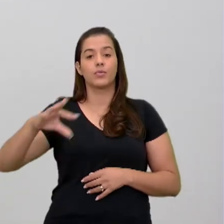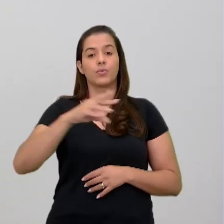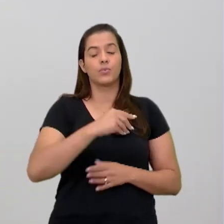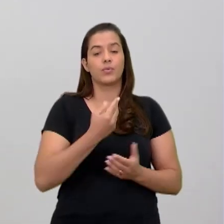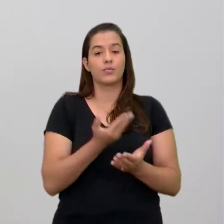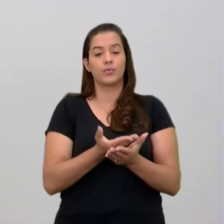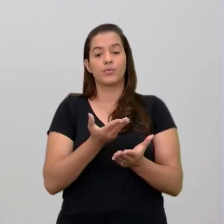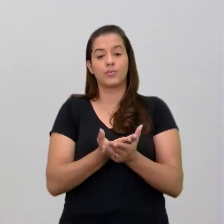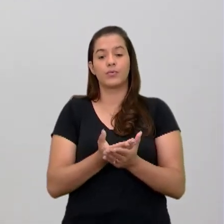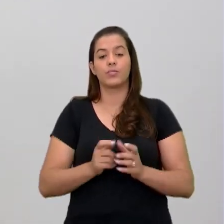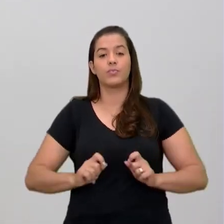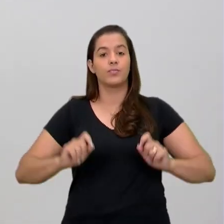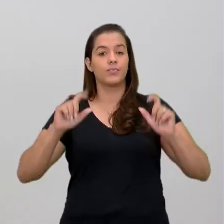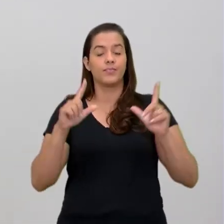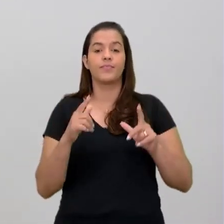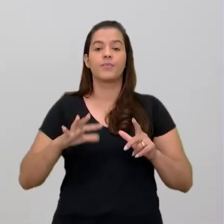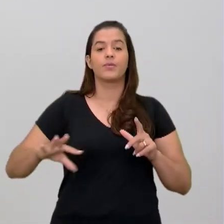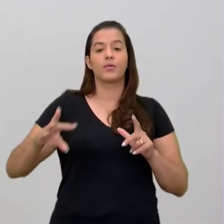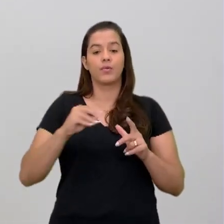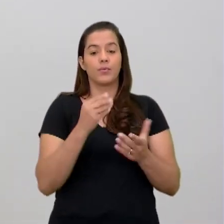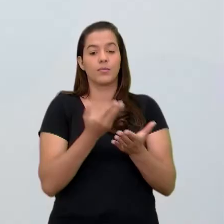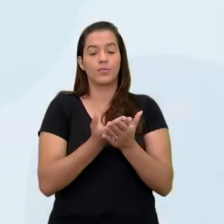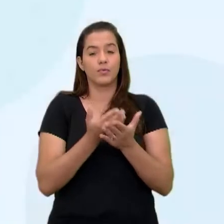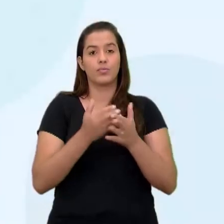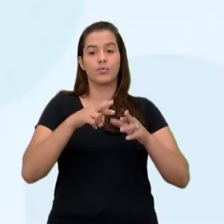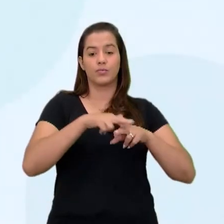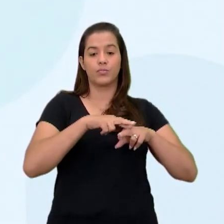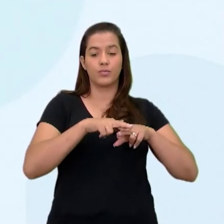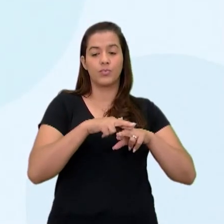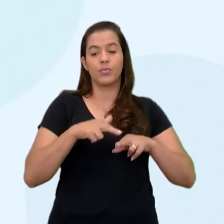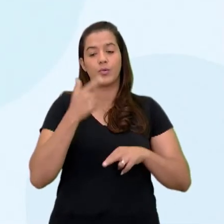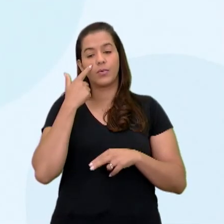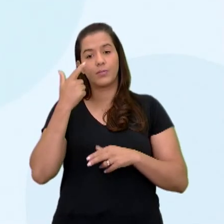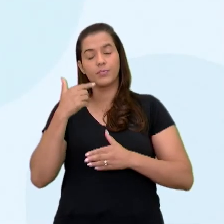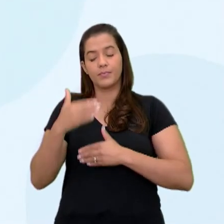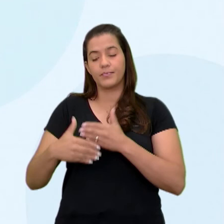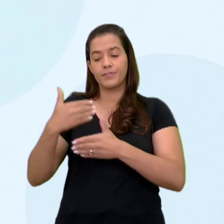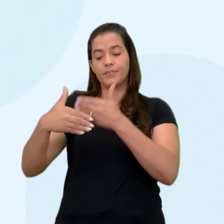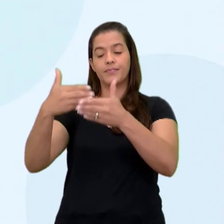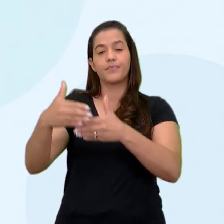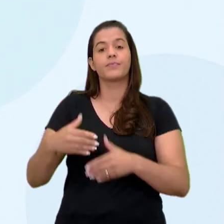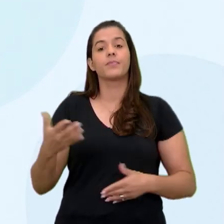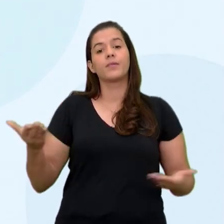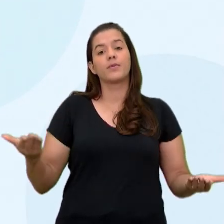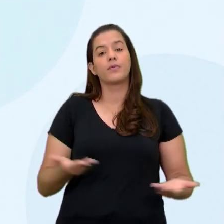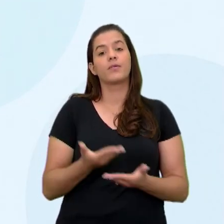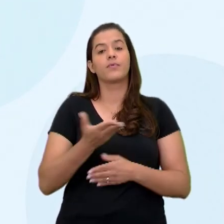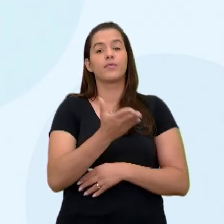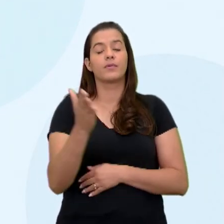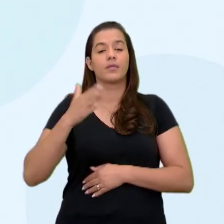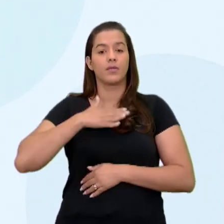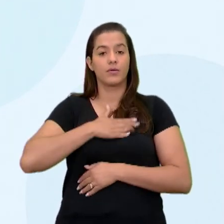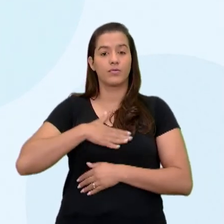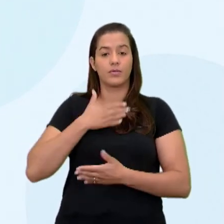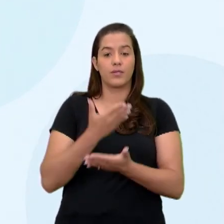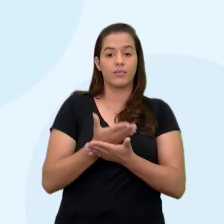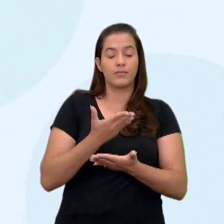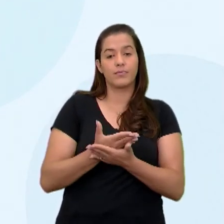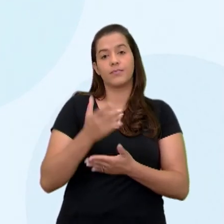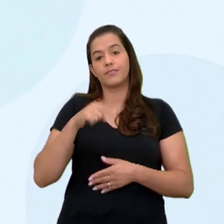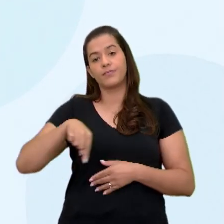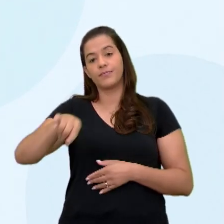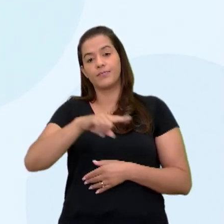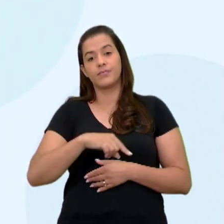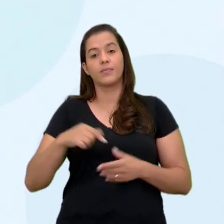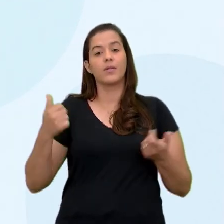então, a gente está aqui retomando esses procedimentos. Eu espero que vocês tenham curtido a aula.